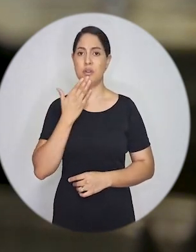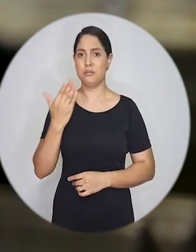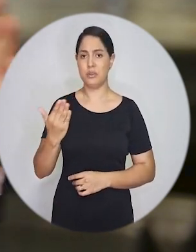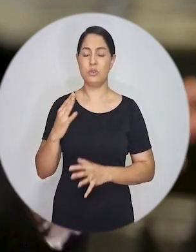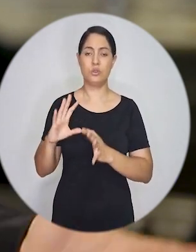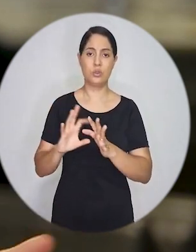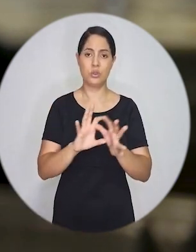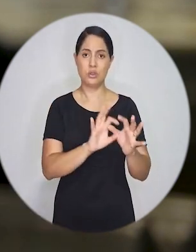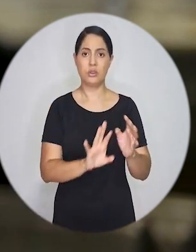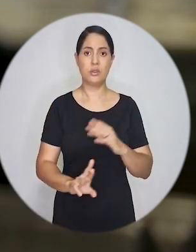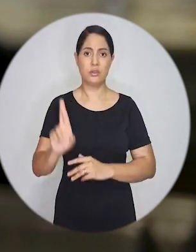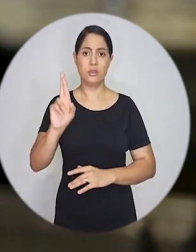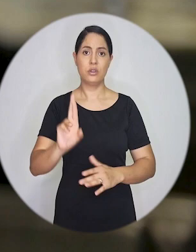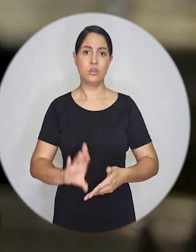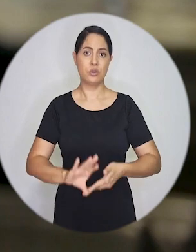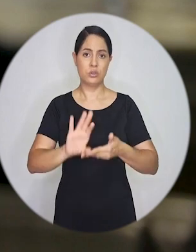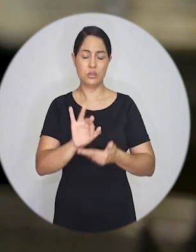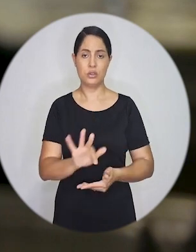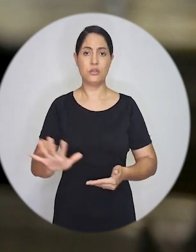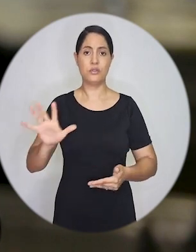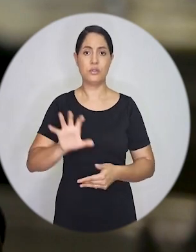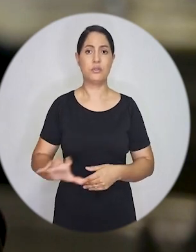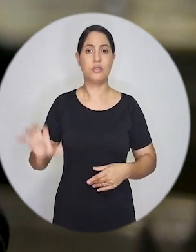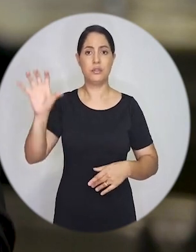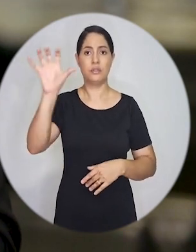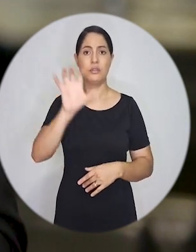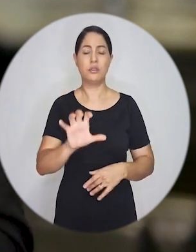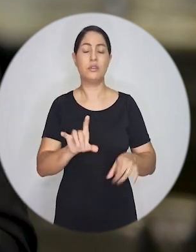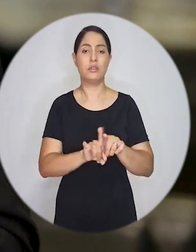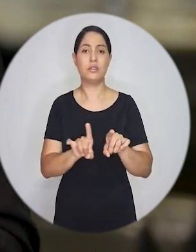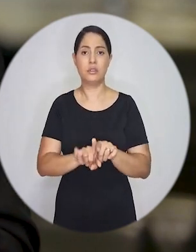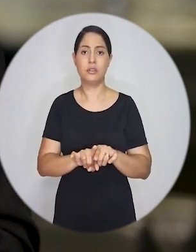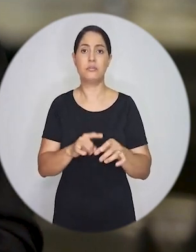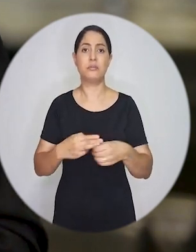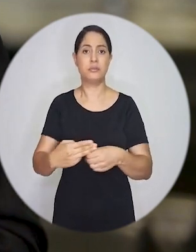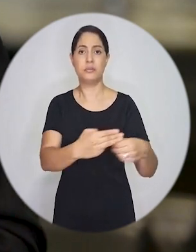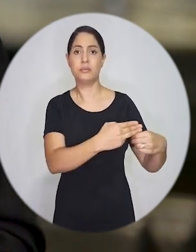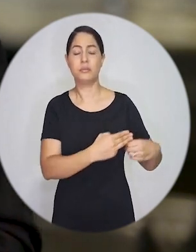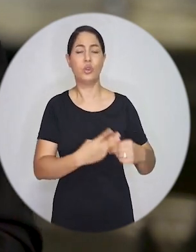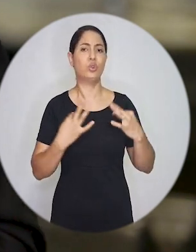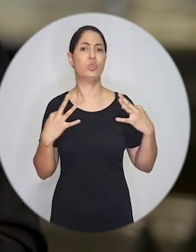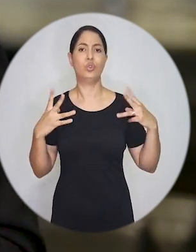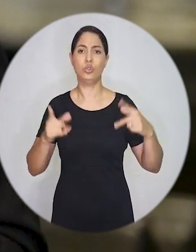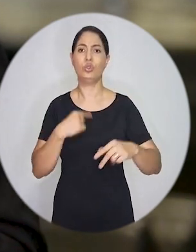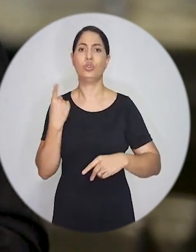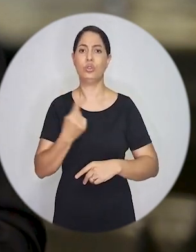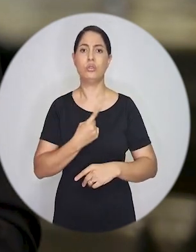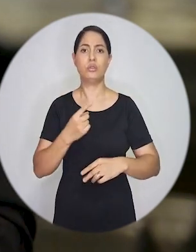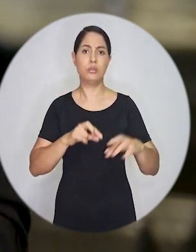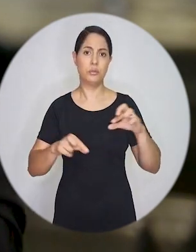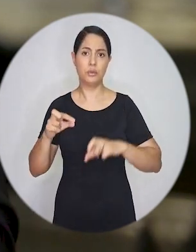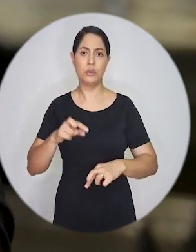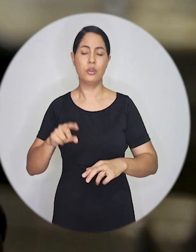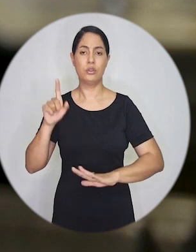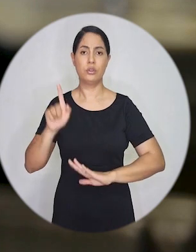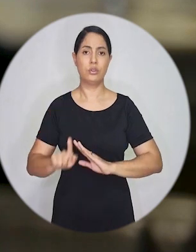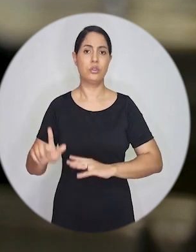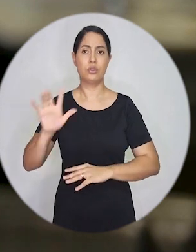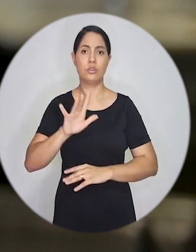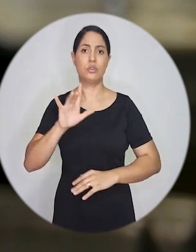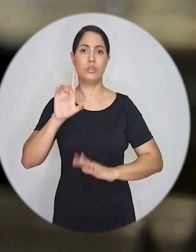Ordem, toda a sua estratificação representativa do Conselho Federal, das seccionais, das subseções,